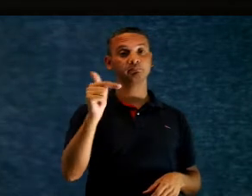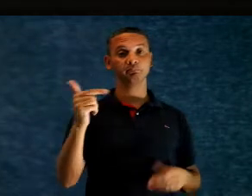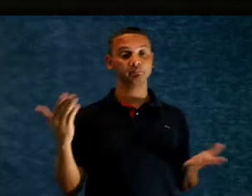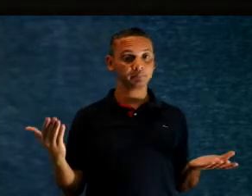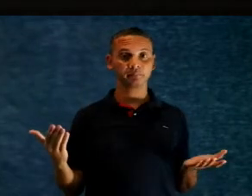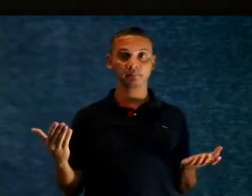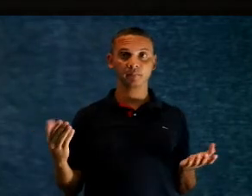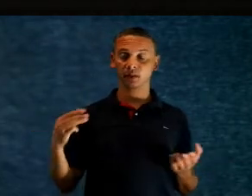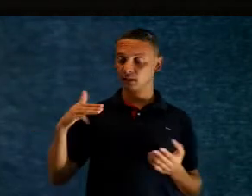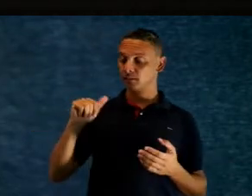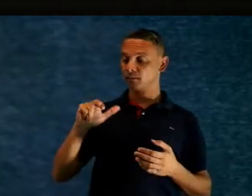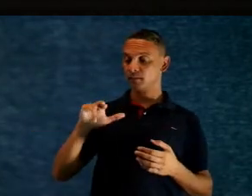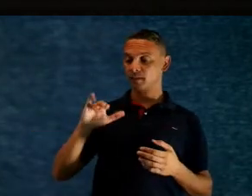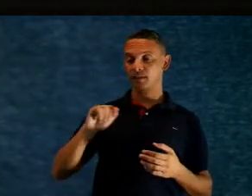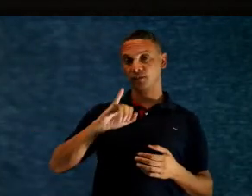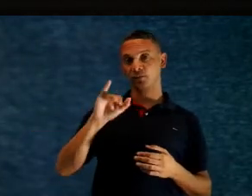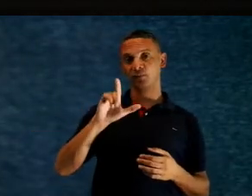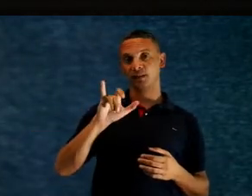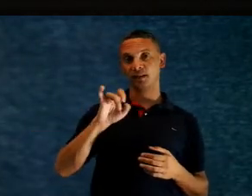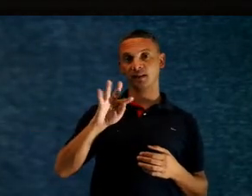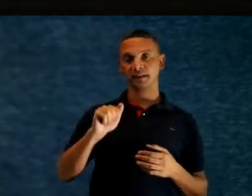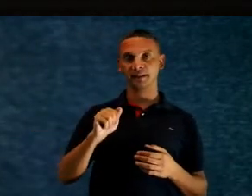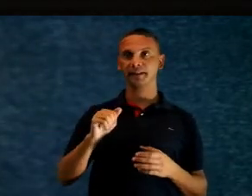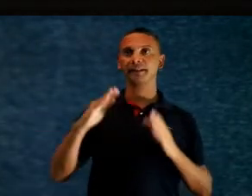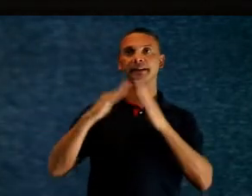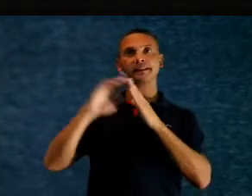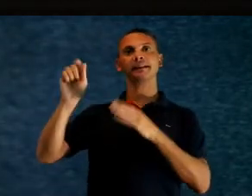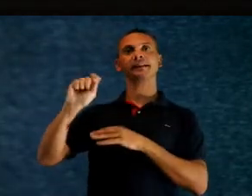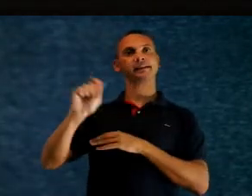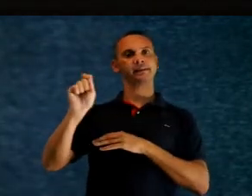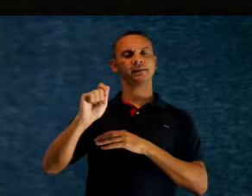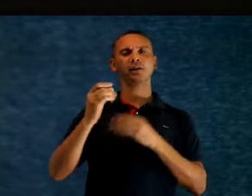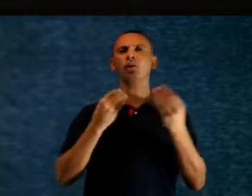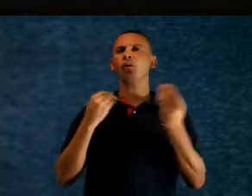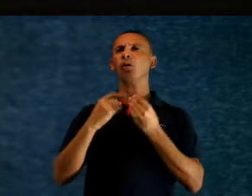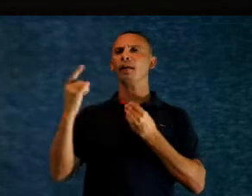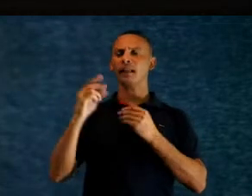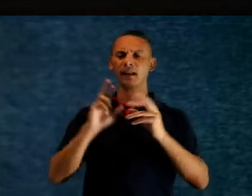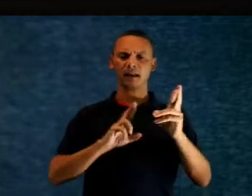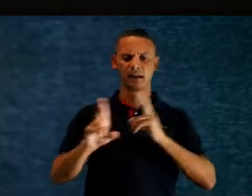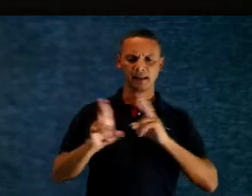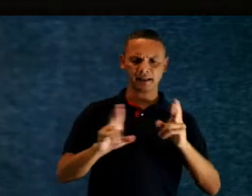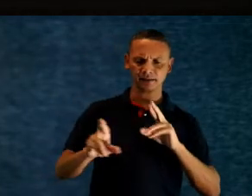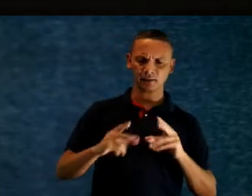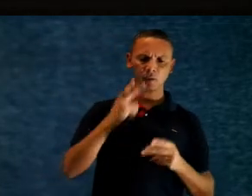tempo... Havia uma correspondência entre eles? Como é que aconteceu isso?